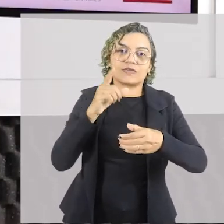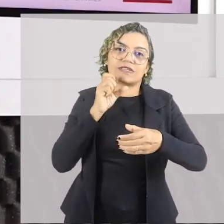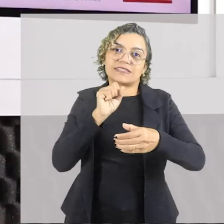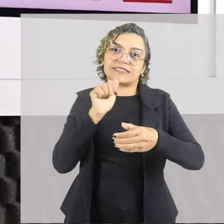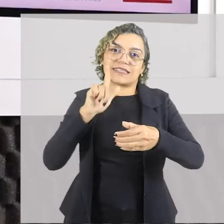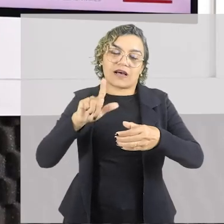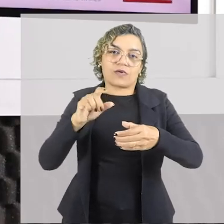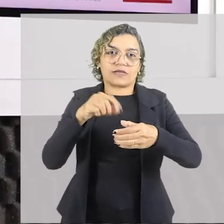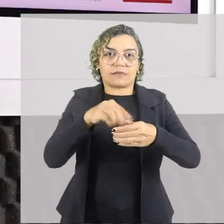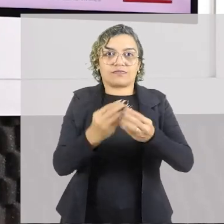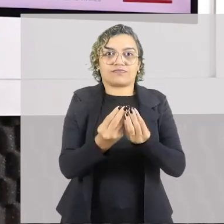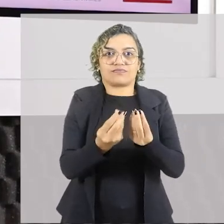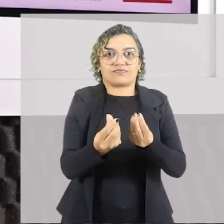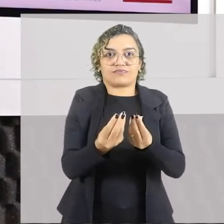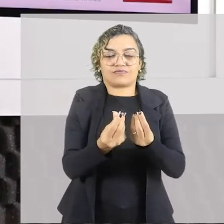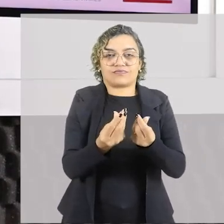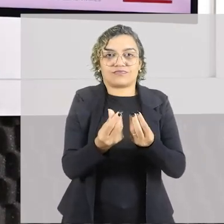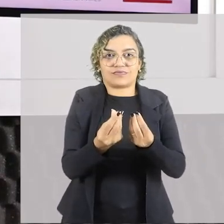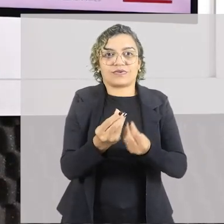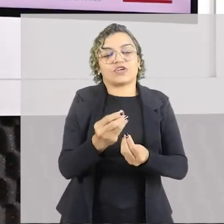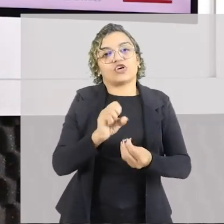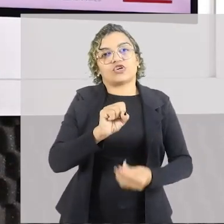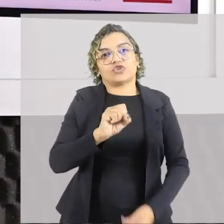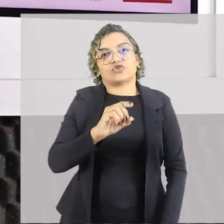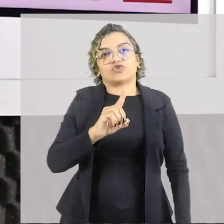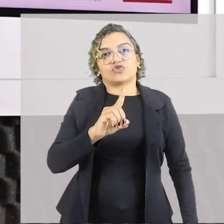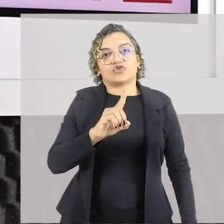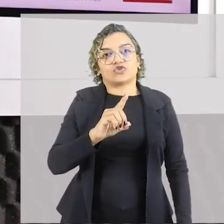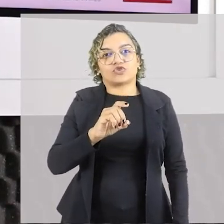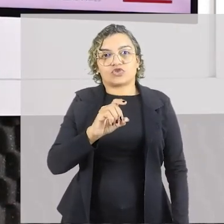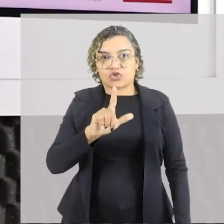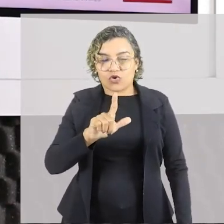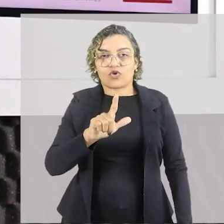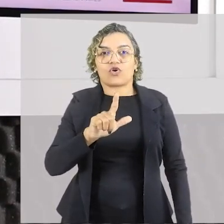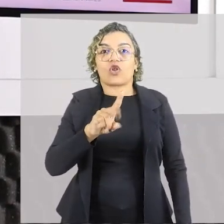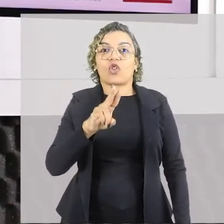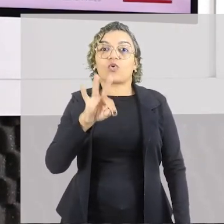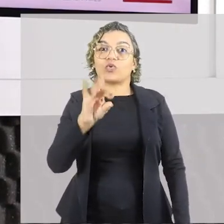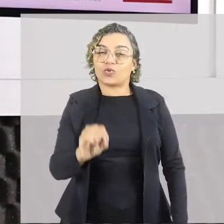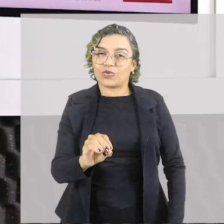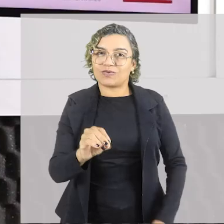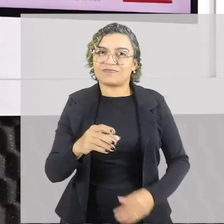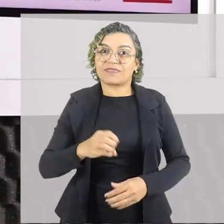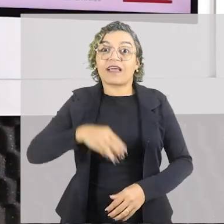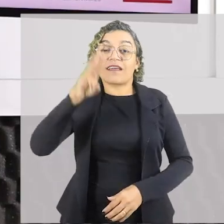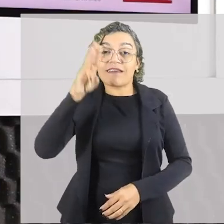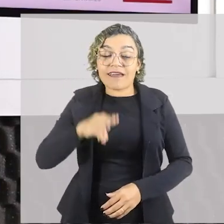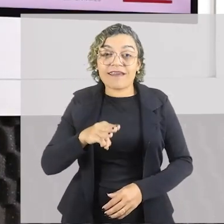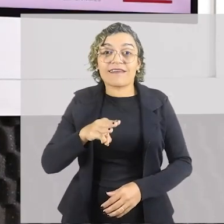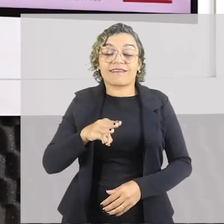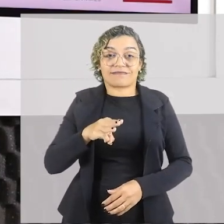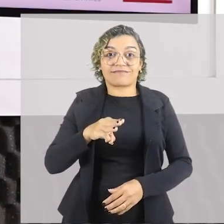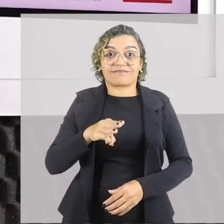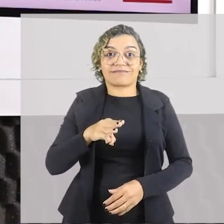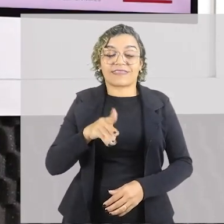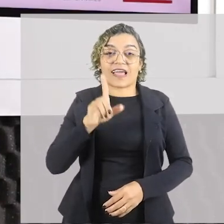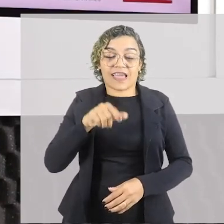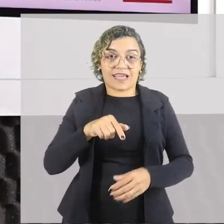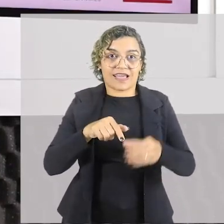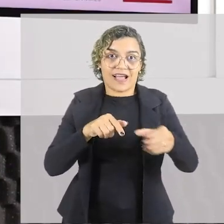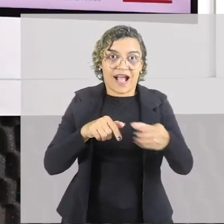se dissolveu na água, eu chamo o sal de soluto. Quem dissolveu o sal? Foi a água. Então, eu chamo a água